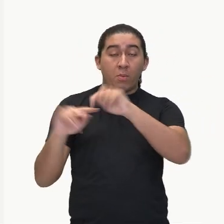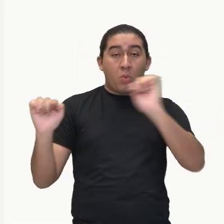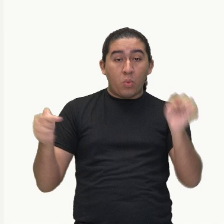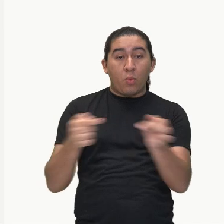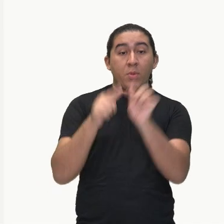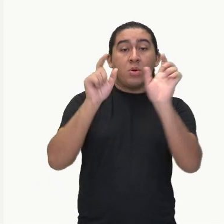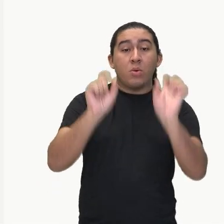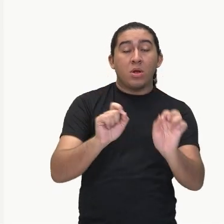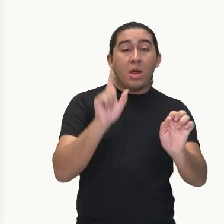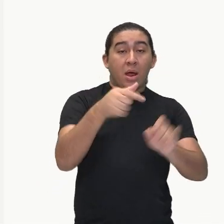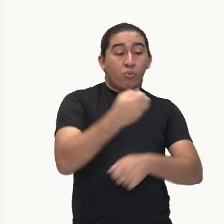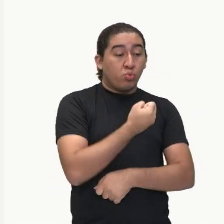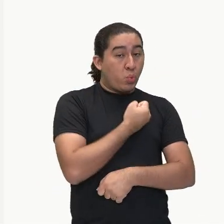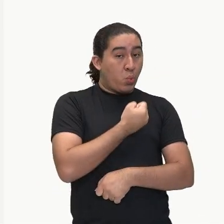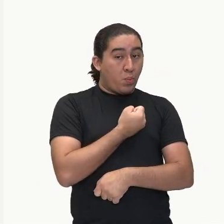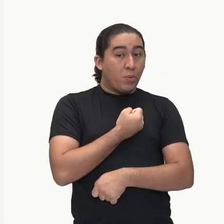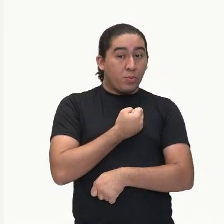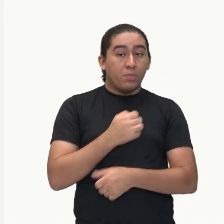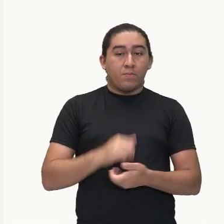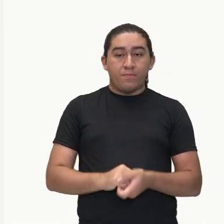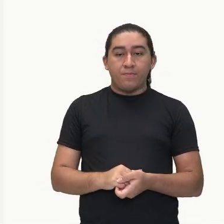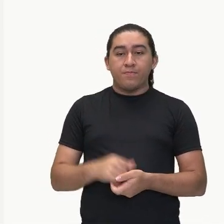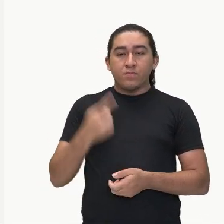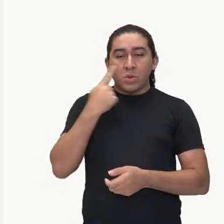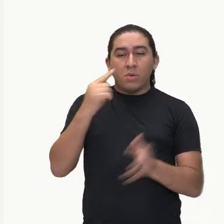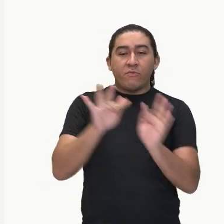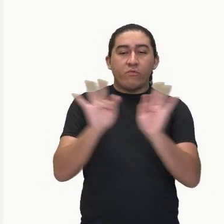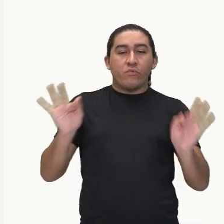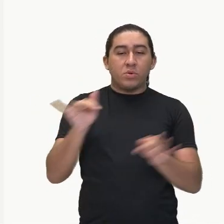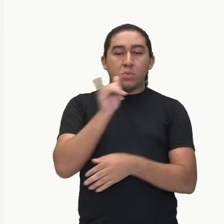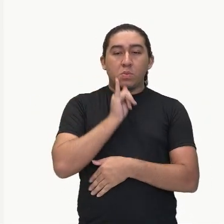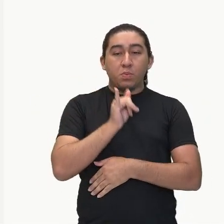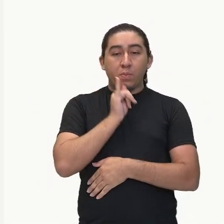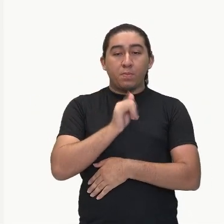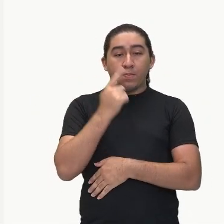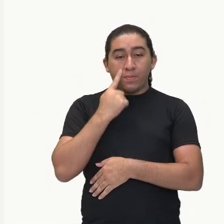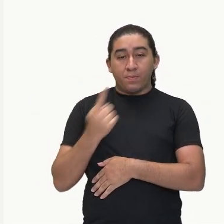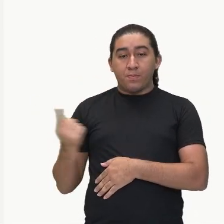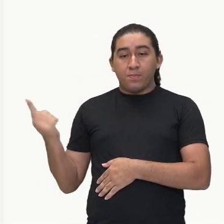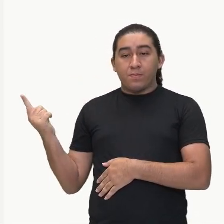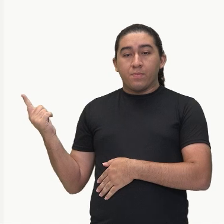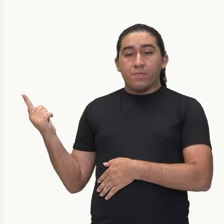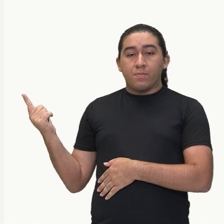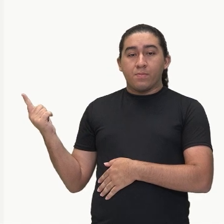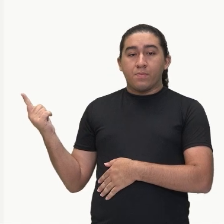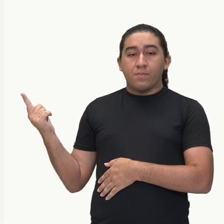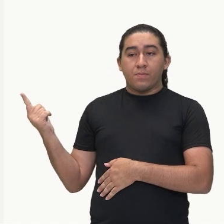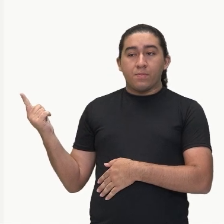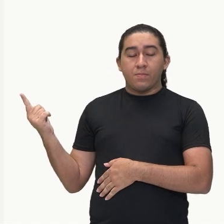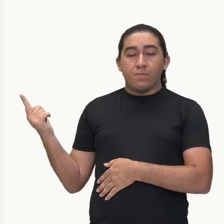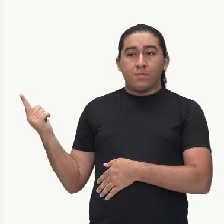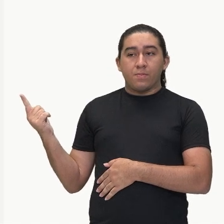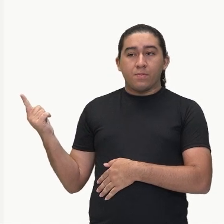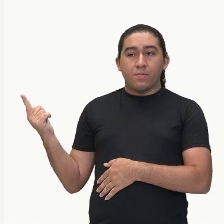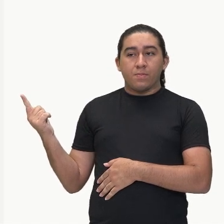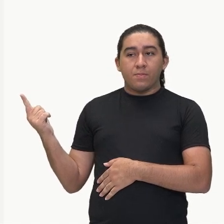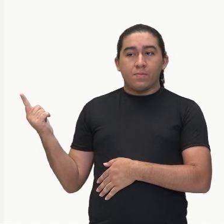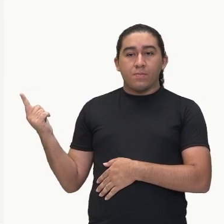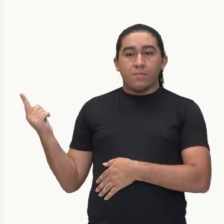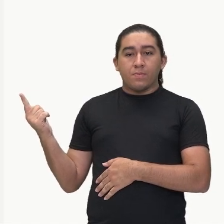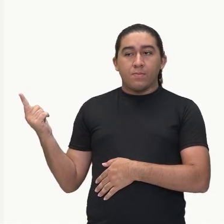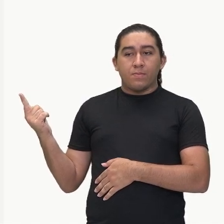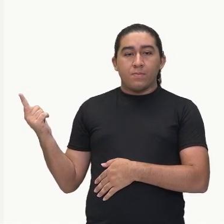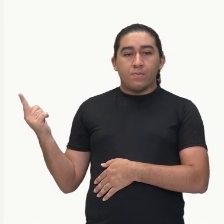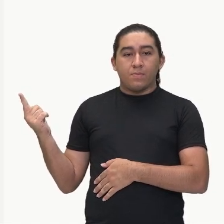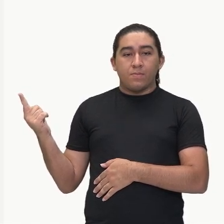com o numeral. Então, vamos ver exemplo. Mais de uma mulher quis trocar as